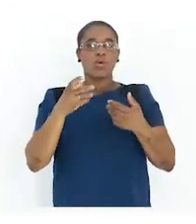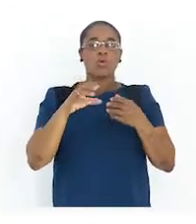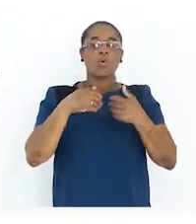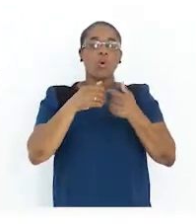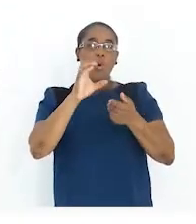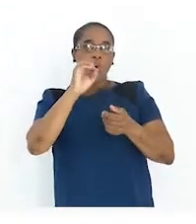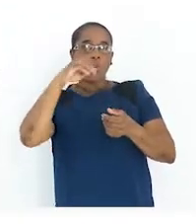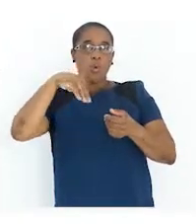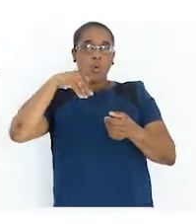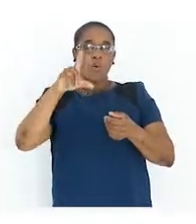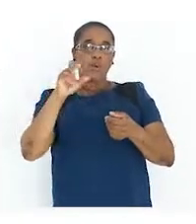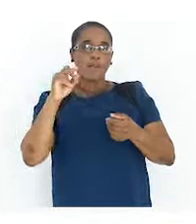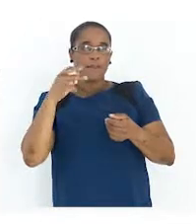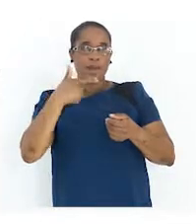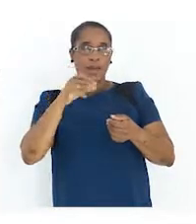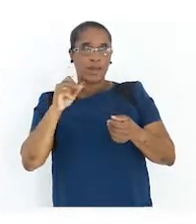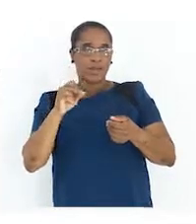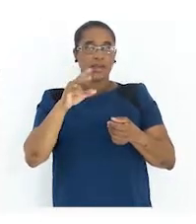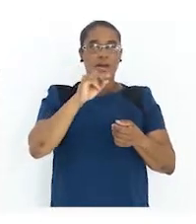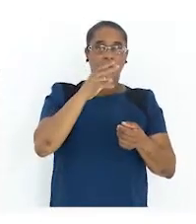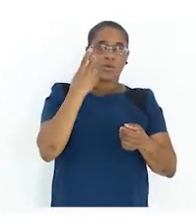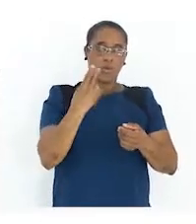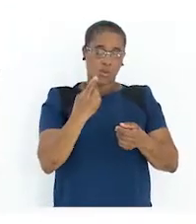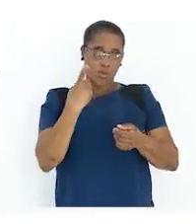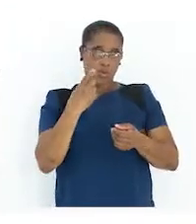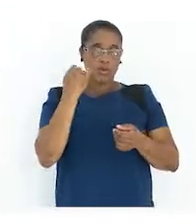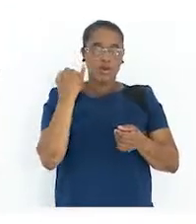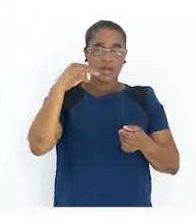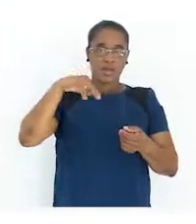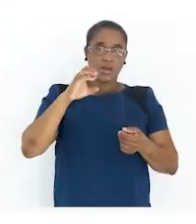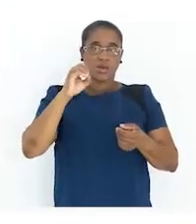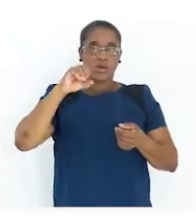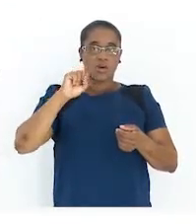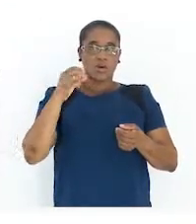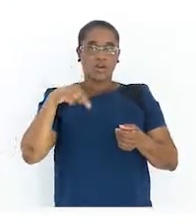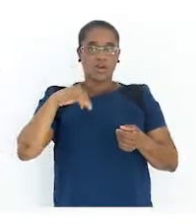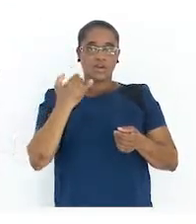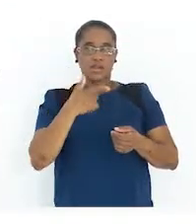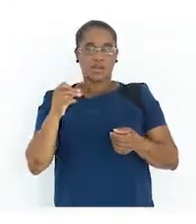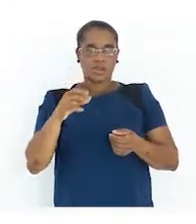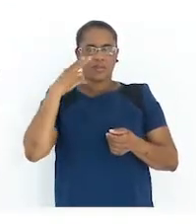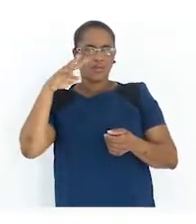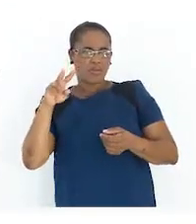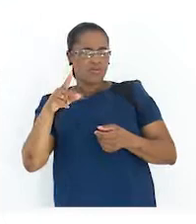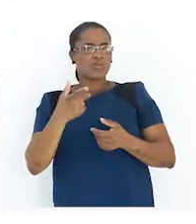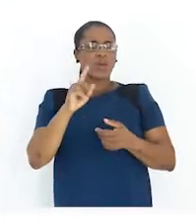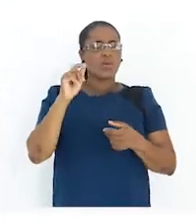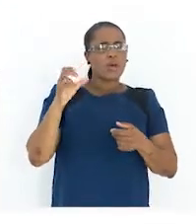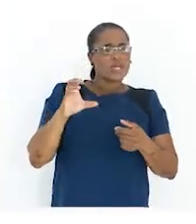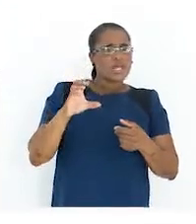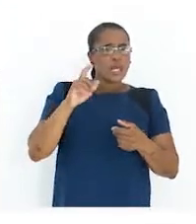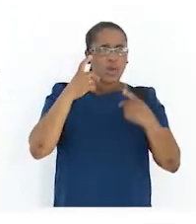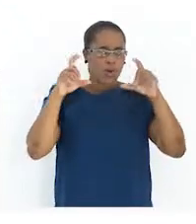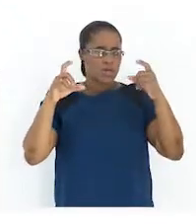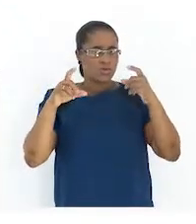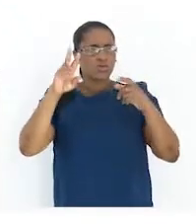as equações completas do segundo grau são do tipo ax² mais bx mais